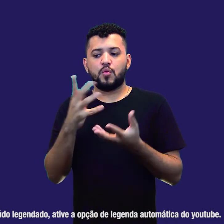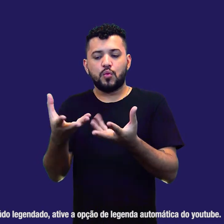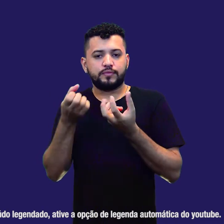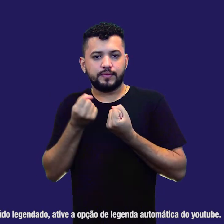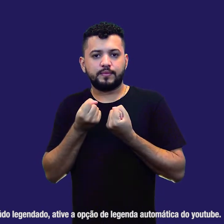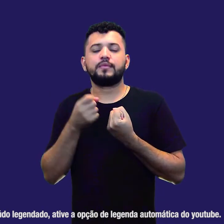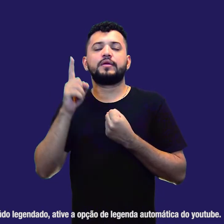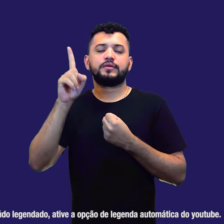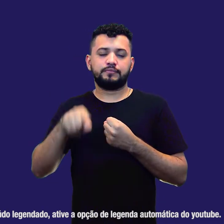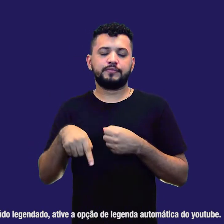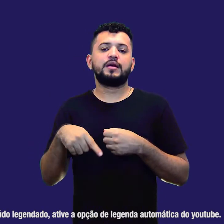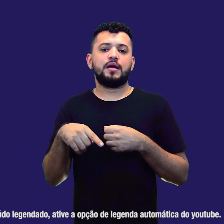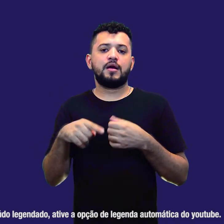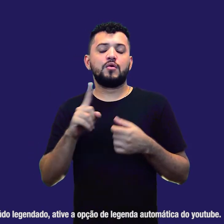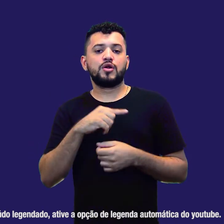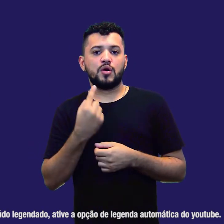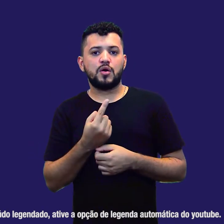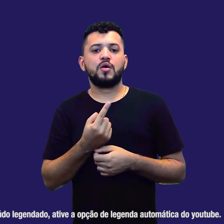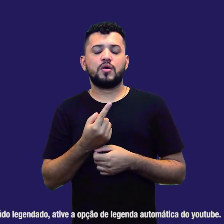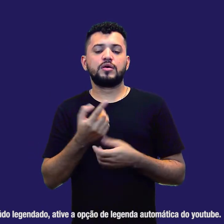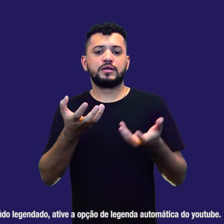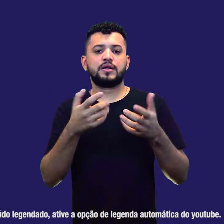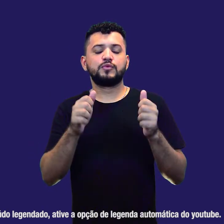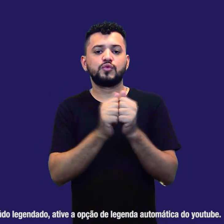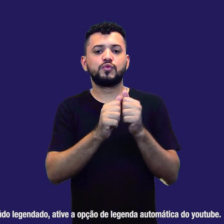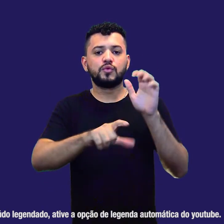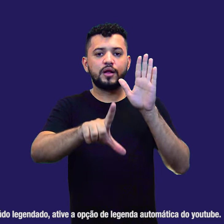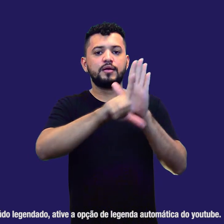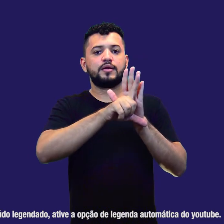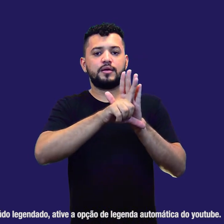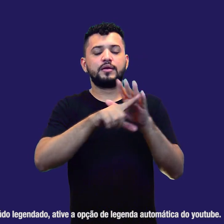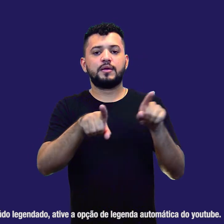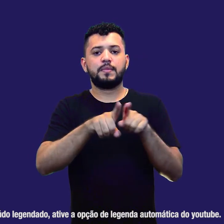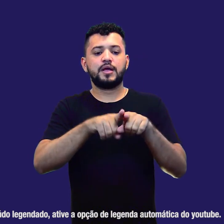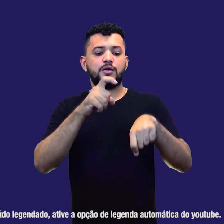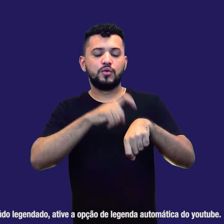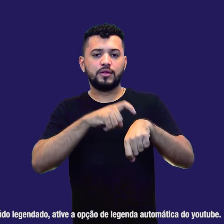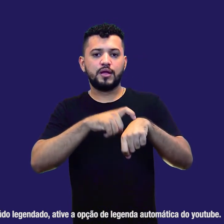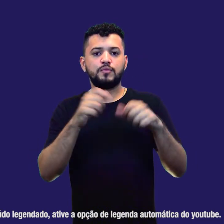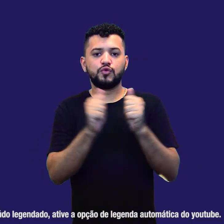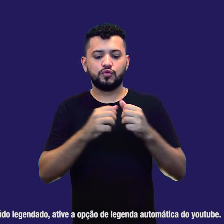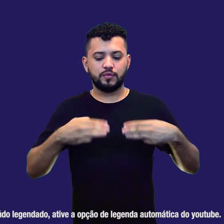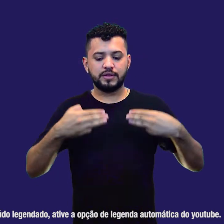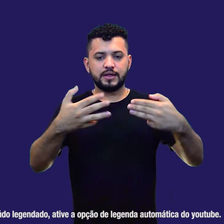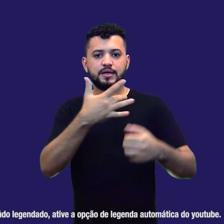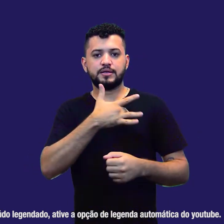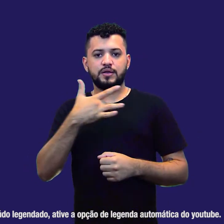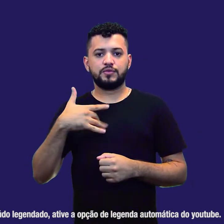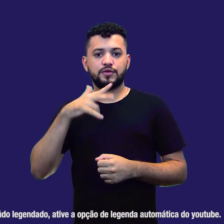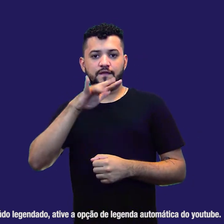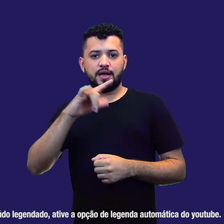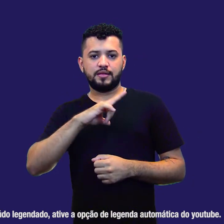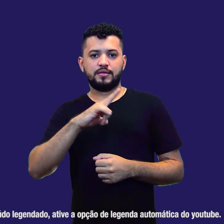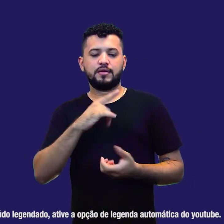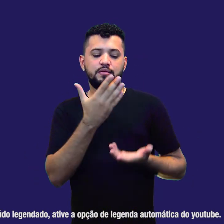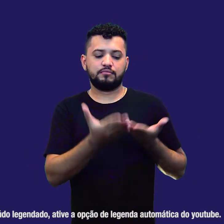essas questões que essa lei e esse tempo que o Ministério da Saúde vai ter, vai tratar. Como que vai